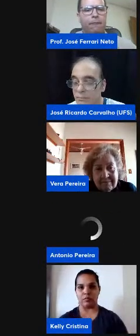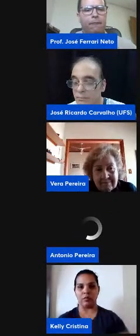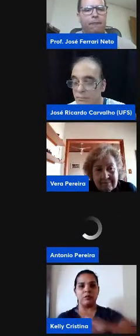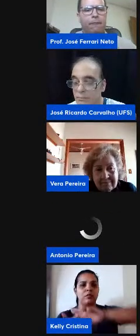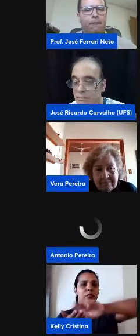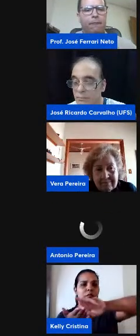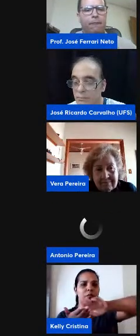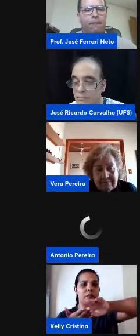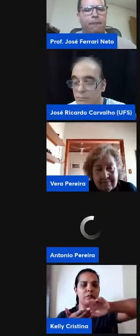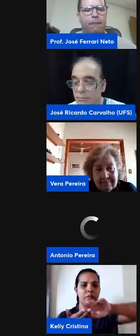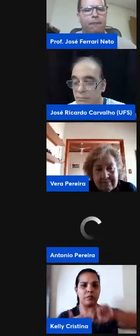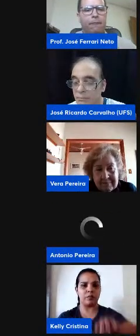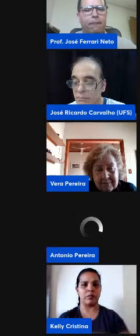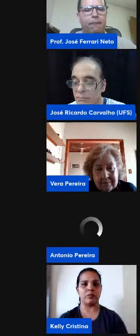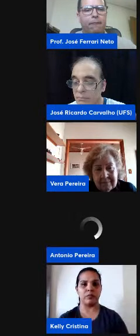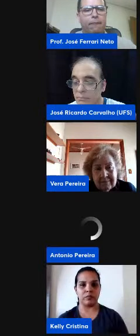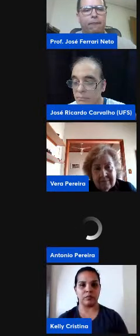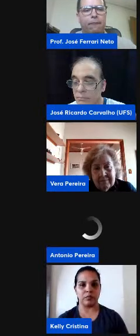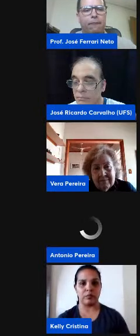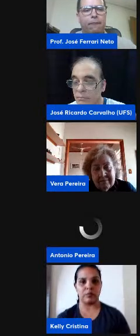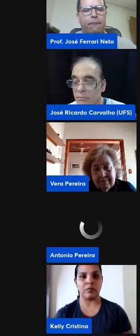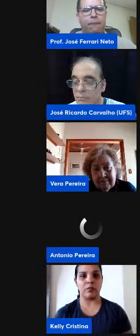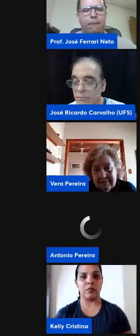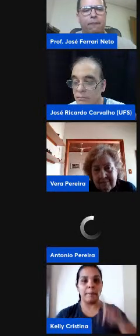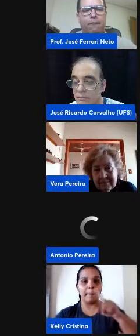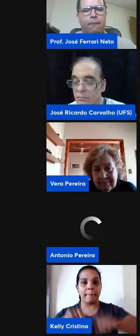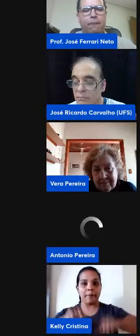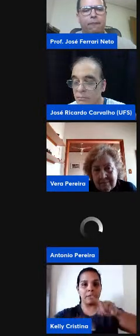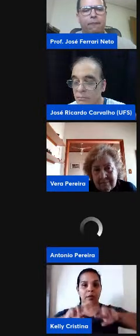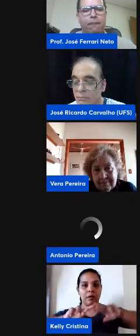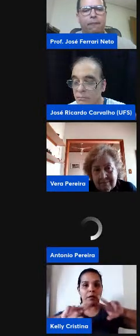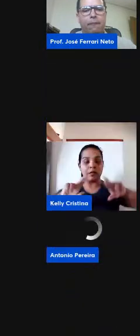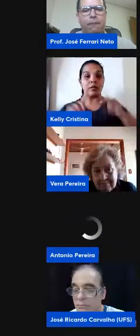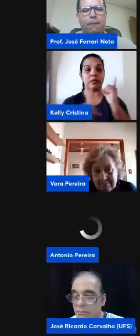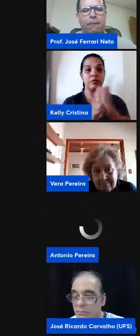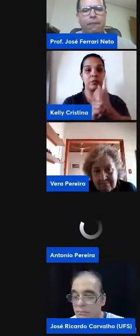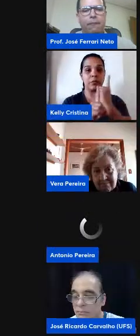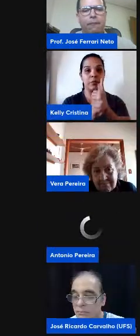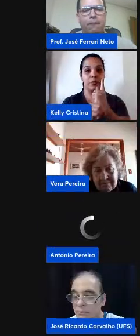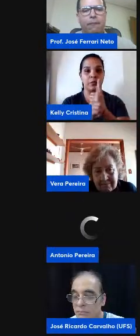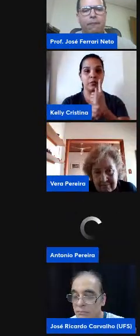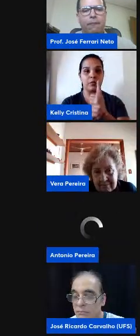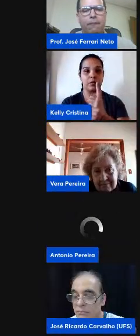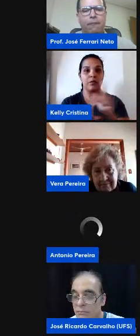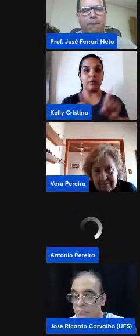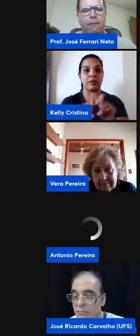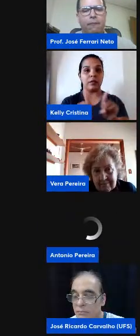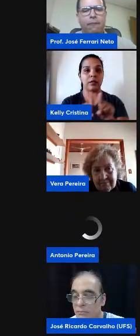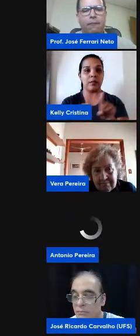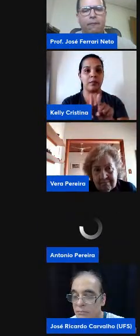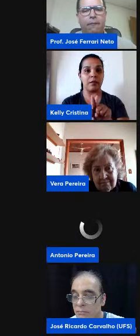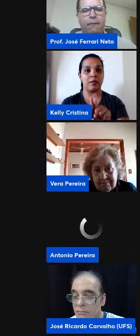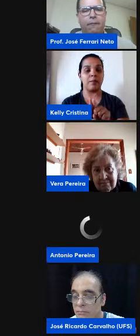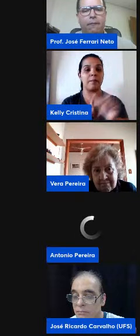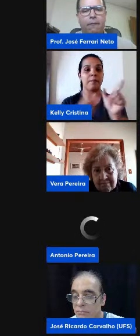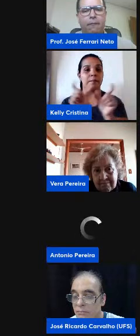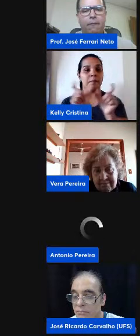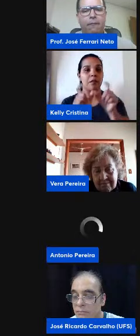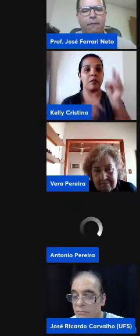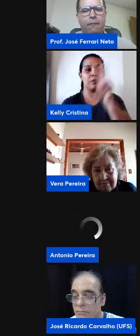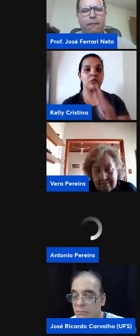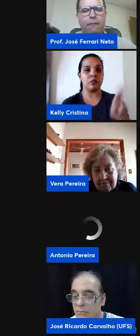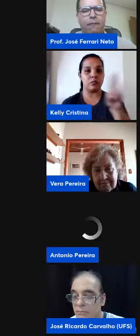Né, esses, entre outros materiais, a gente encontra, então, palavras que usamos na